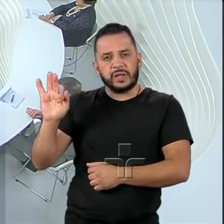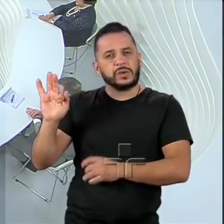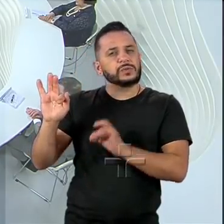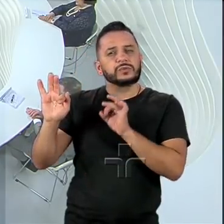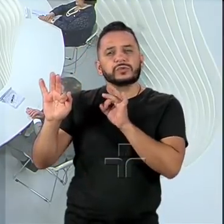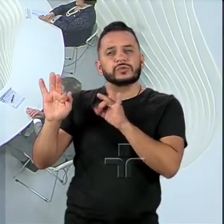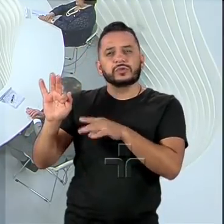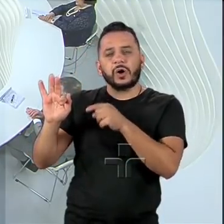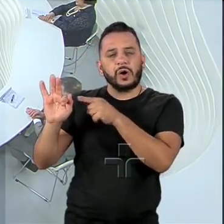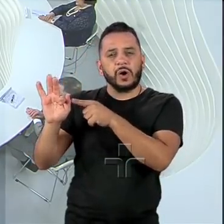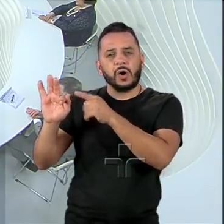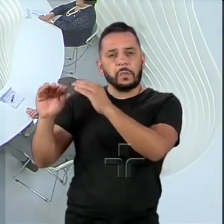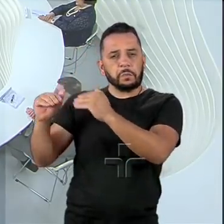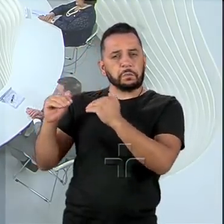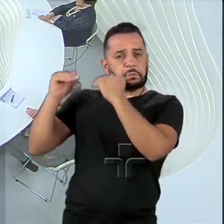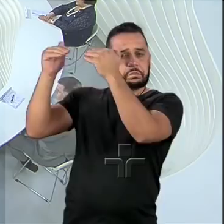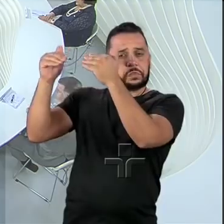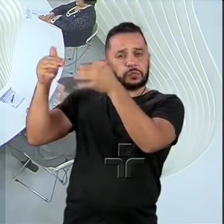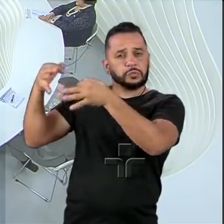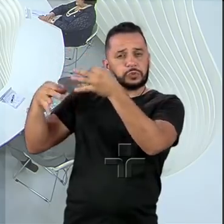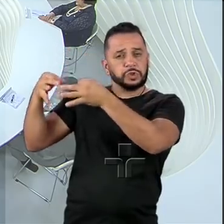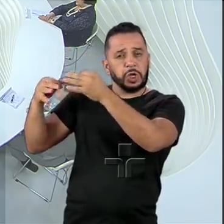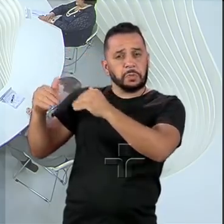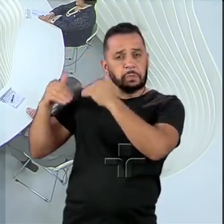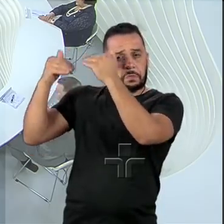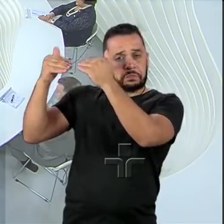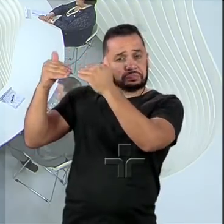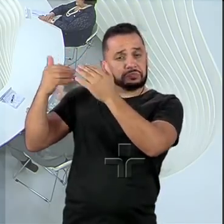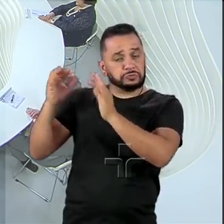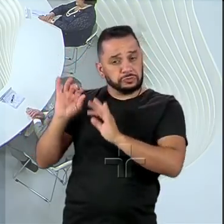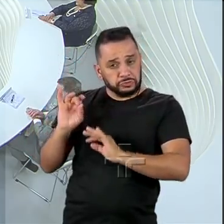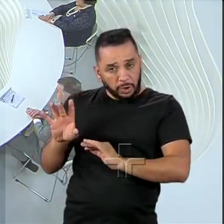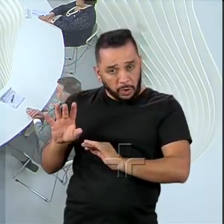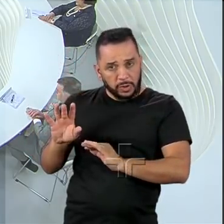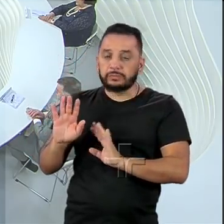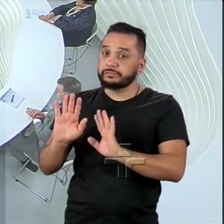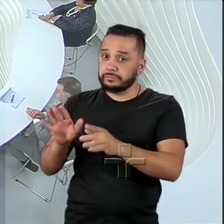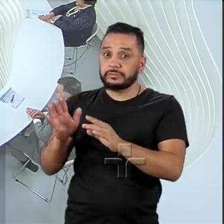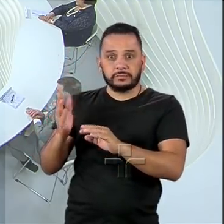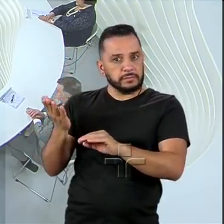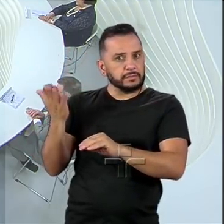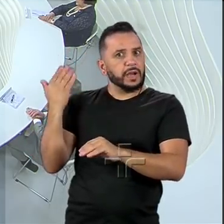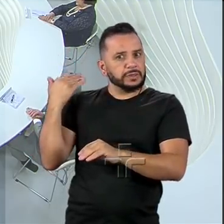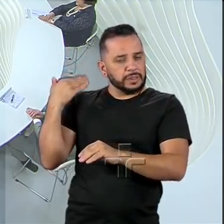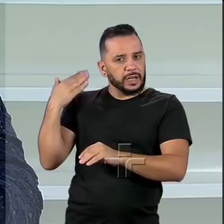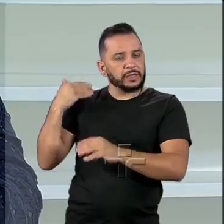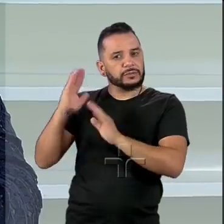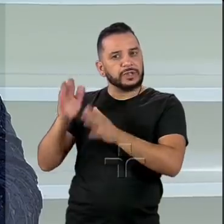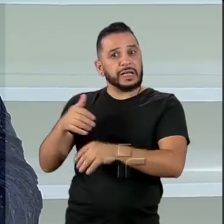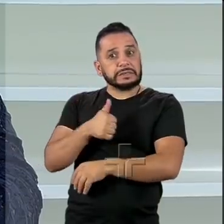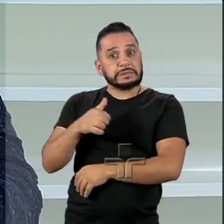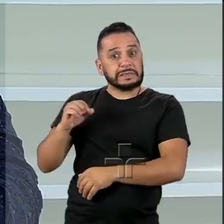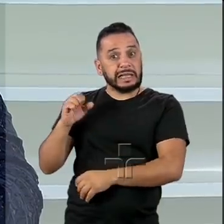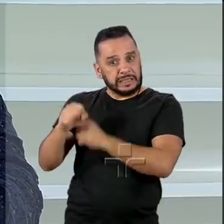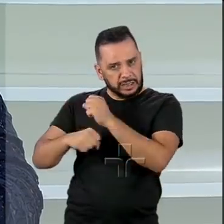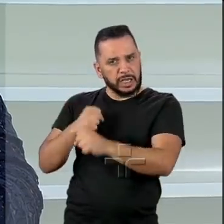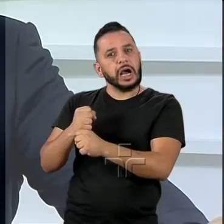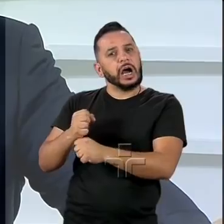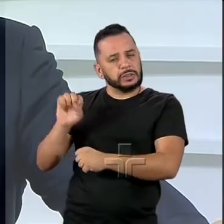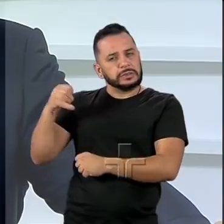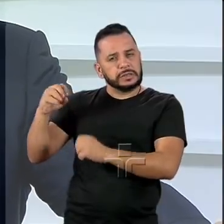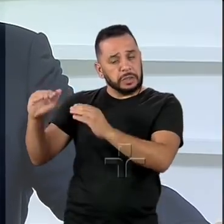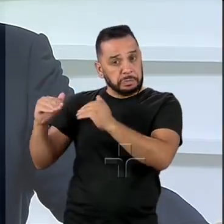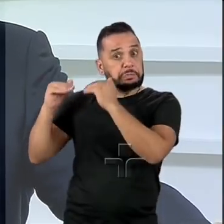tribunal de cúpula do Poder Judiciário. De fato, assim foi durante mais de um século, praticamente, porque até a